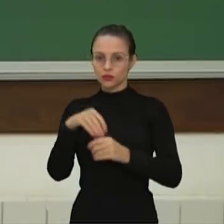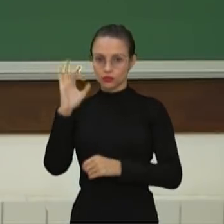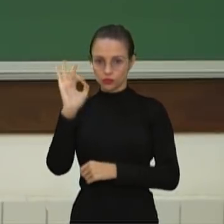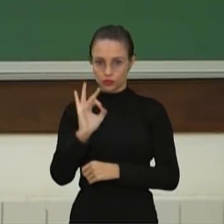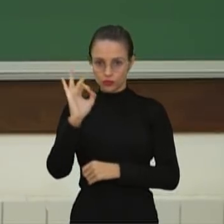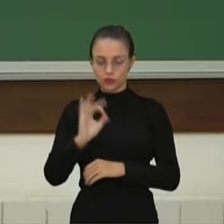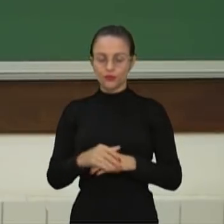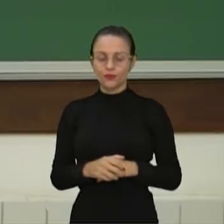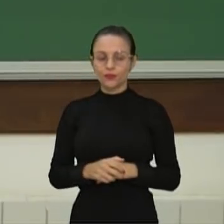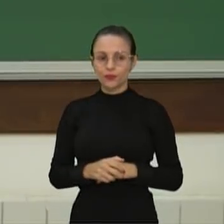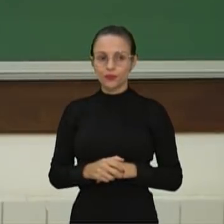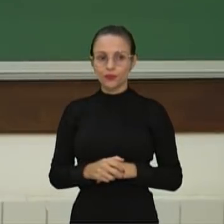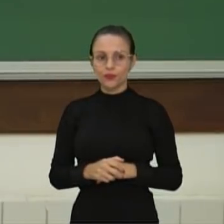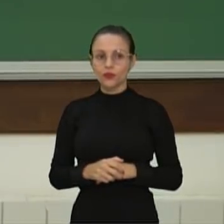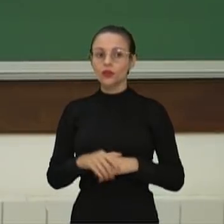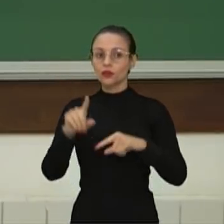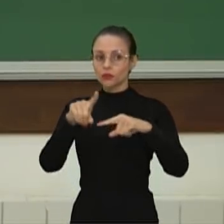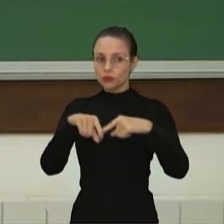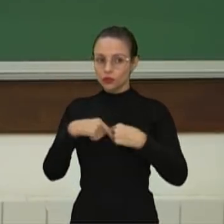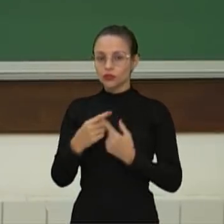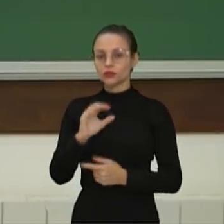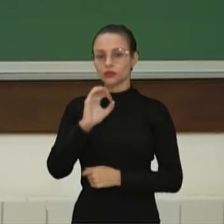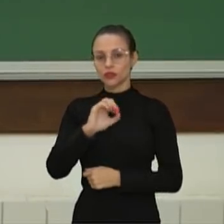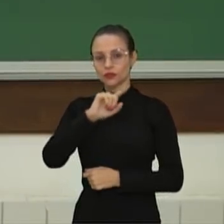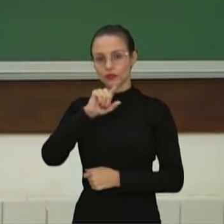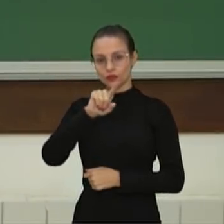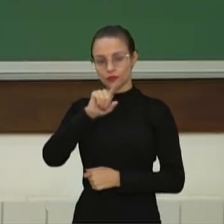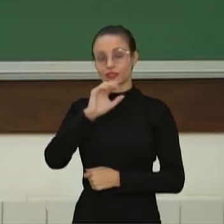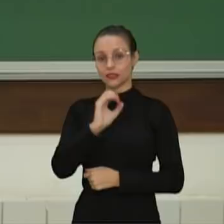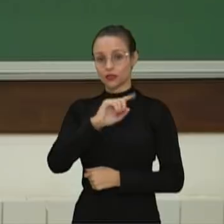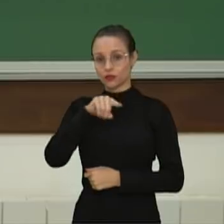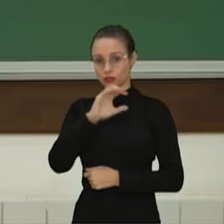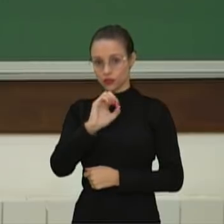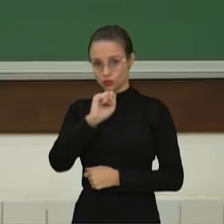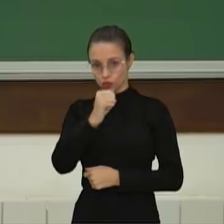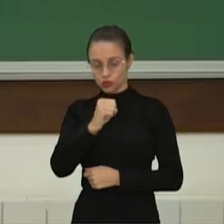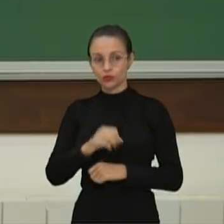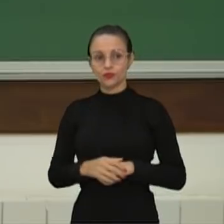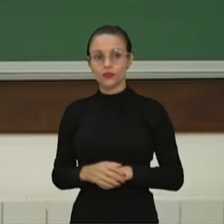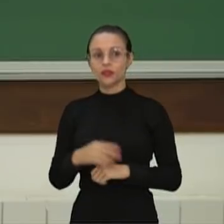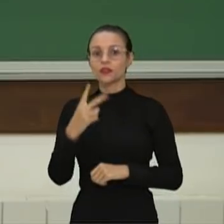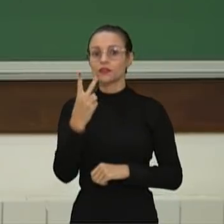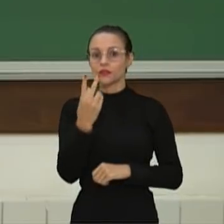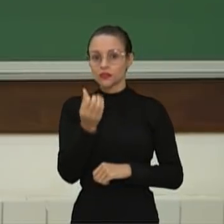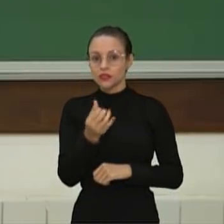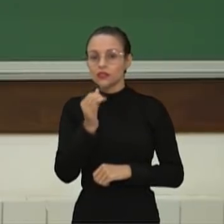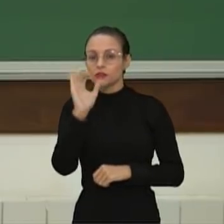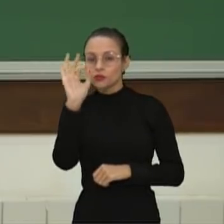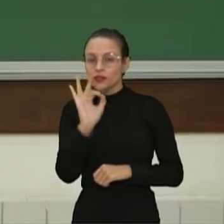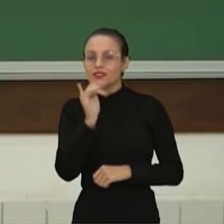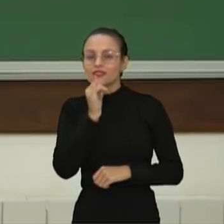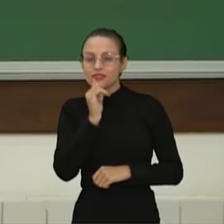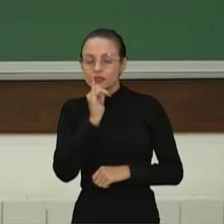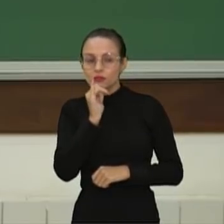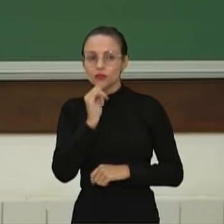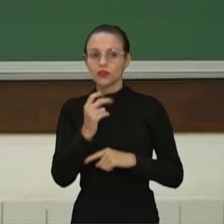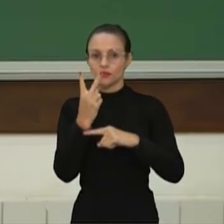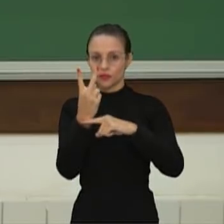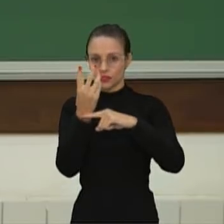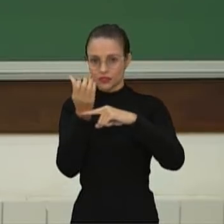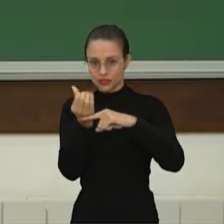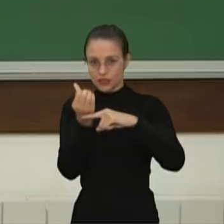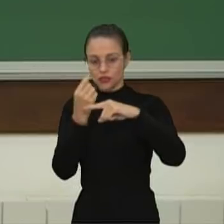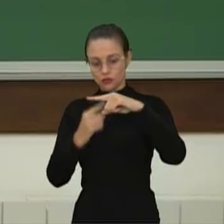porcentagem, tá? Então, por isso que ficou 0,08. 26%, por exemplo, 26